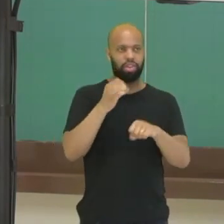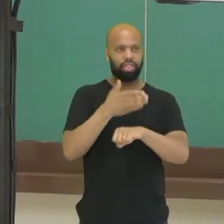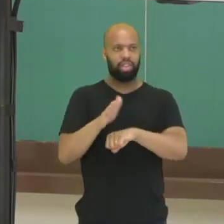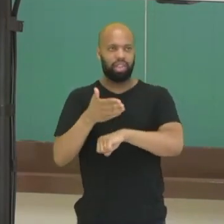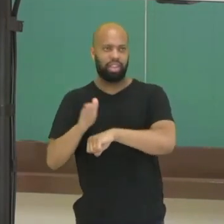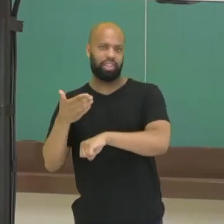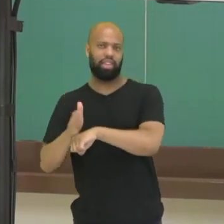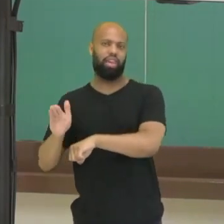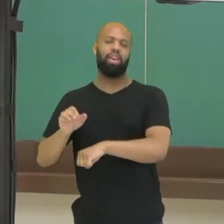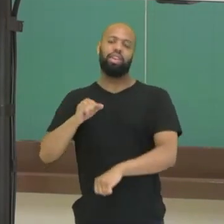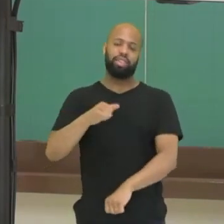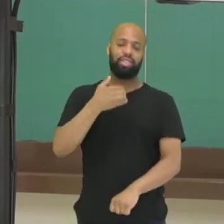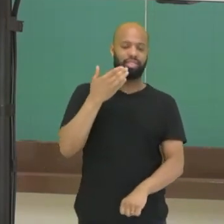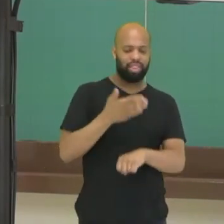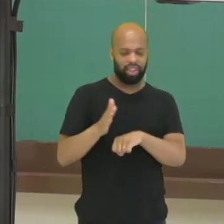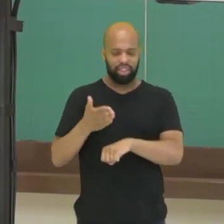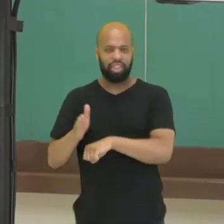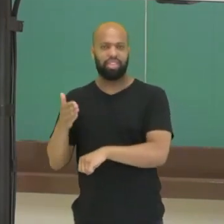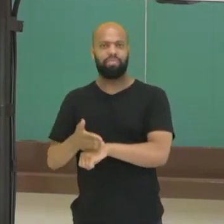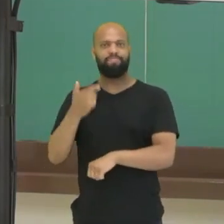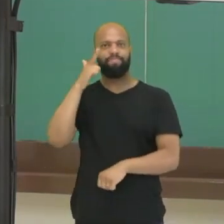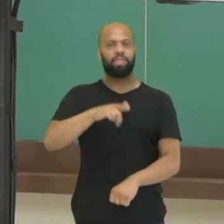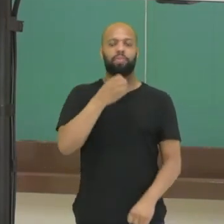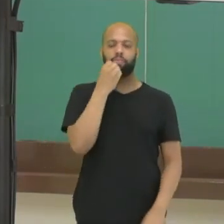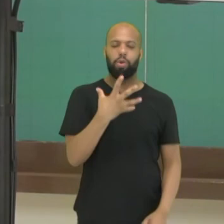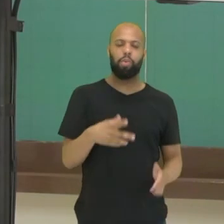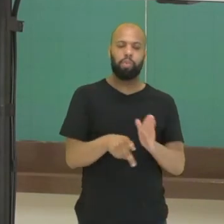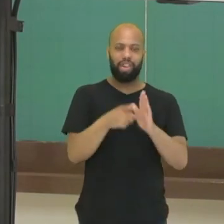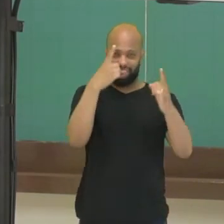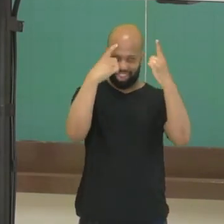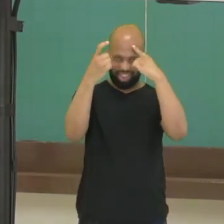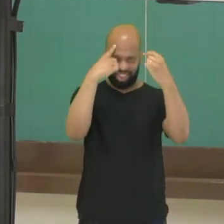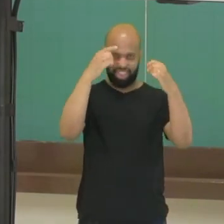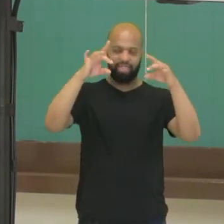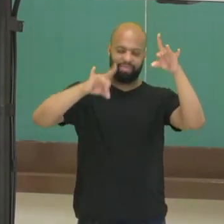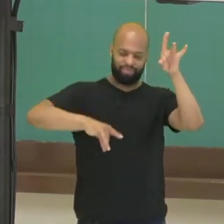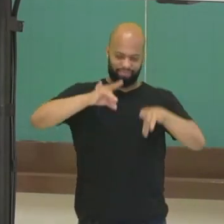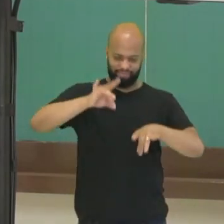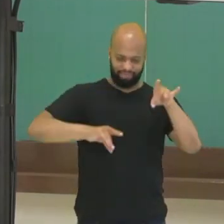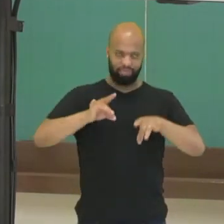bastante assim, quanto mais melhor, vocês vão ficar craque aí na improvisação.